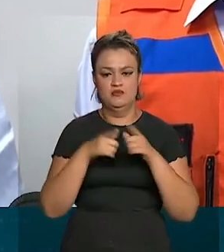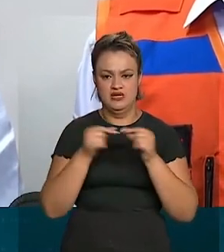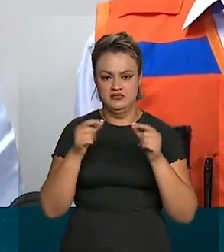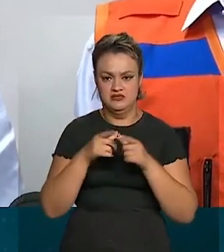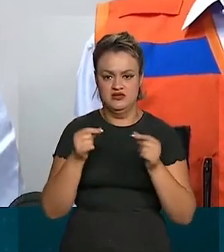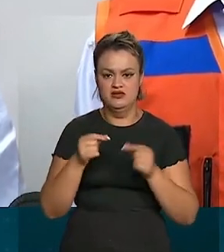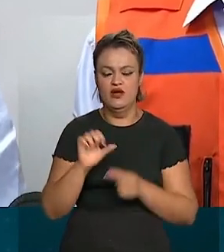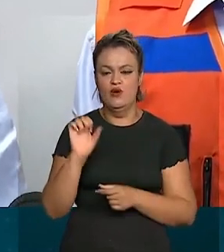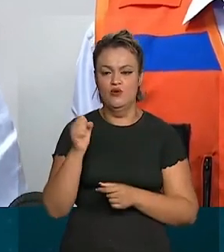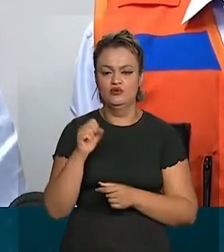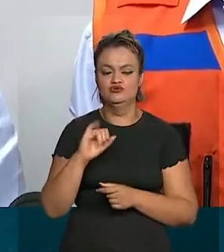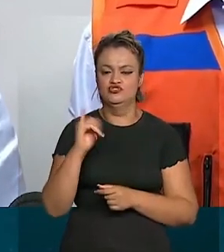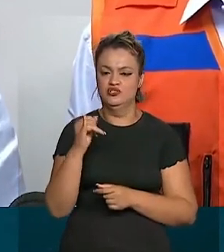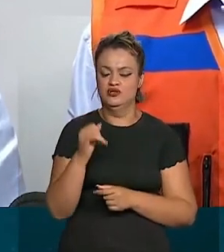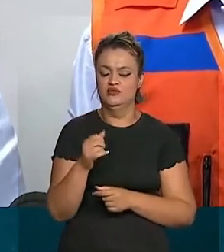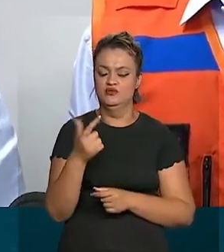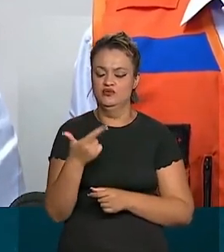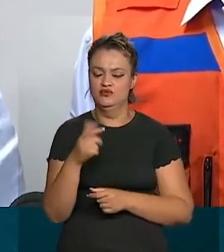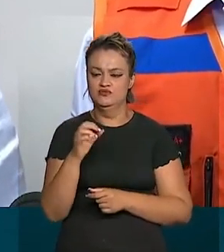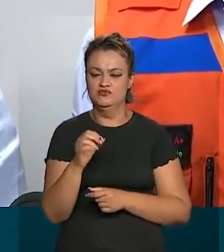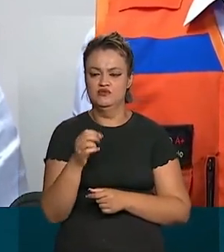de janeiro de 2023,